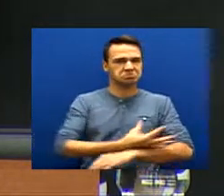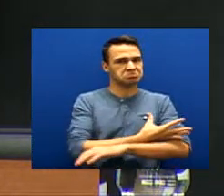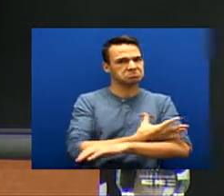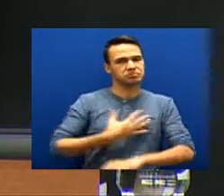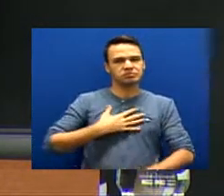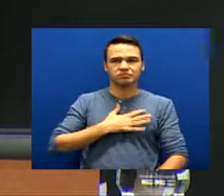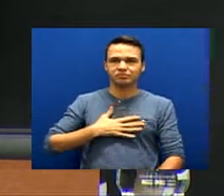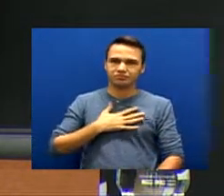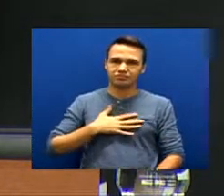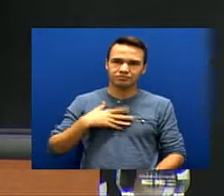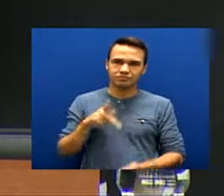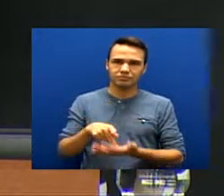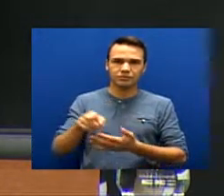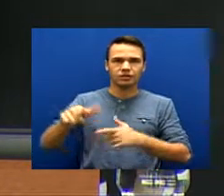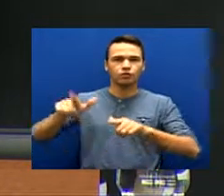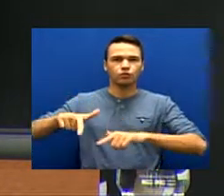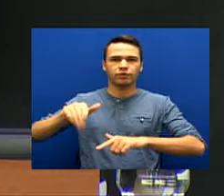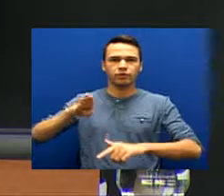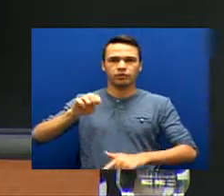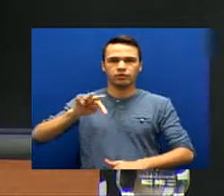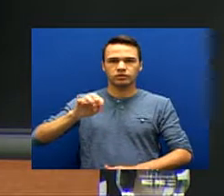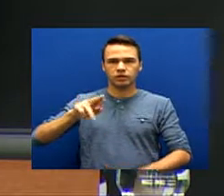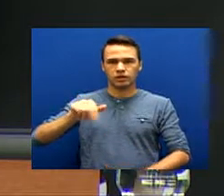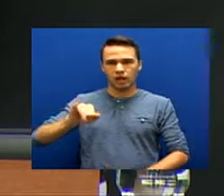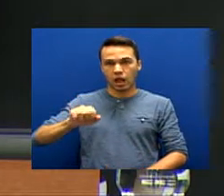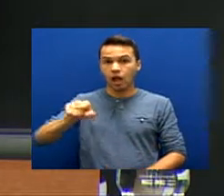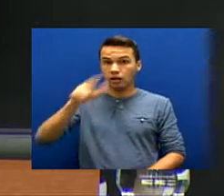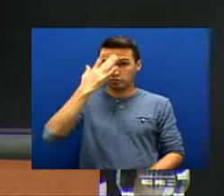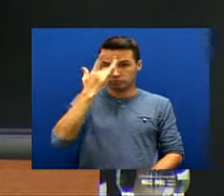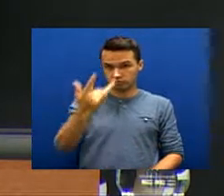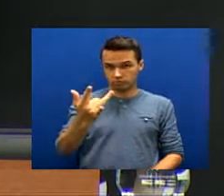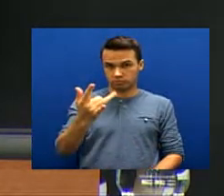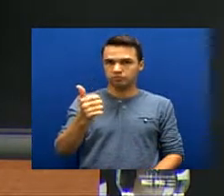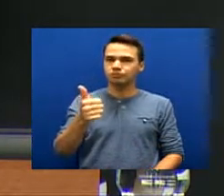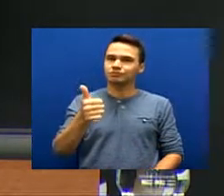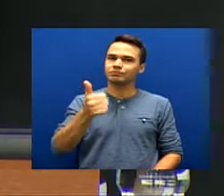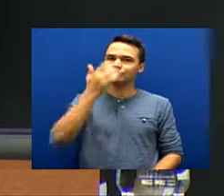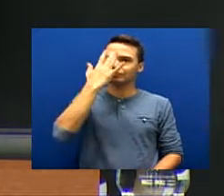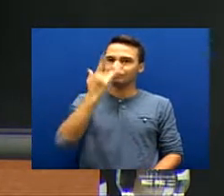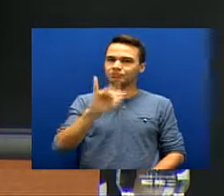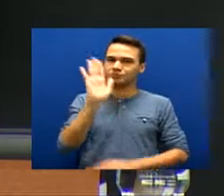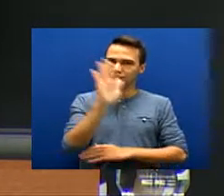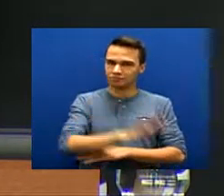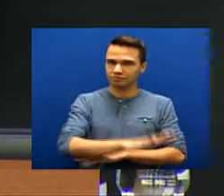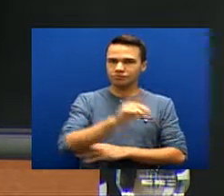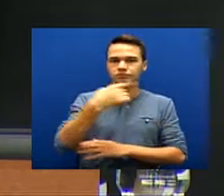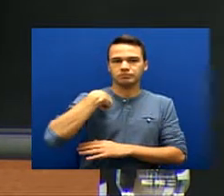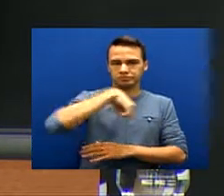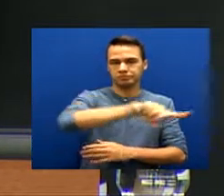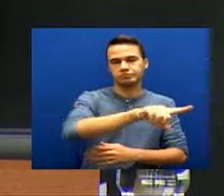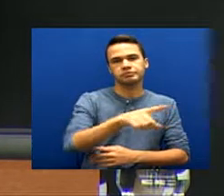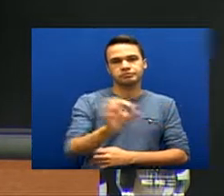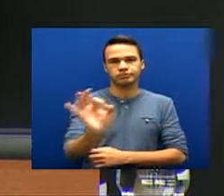Sandra, quem temos o privilégio e a honra de privar da sua amizade tantos anos,